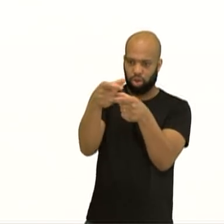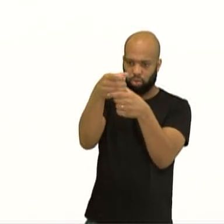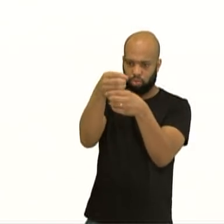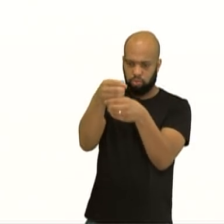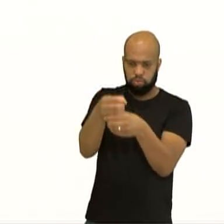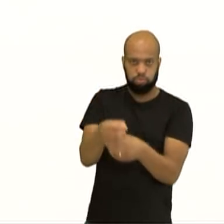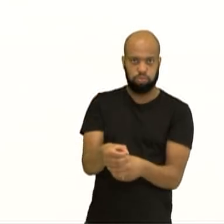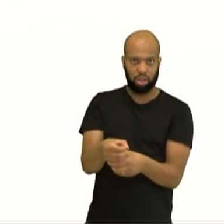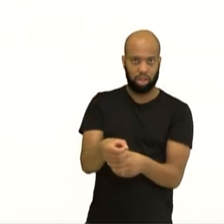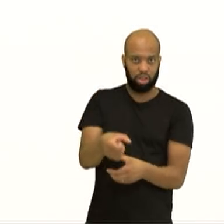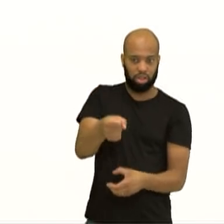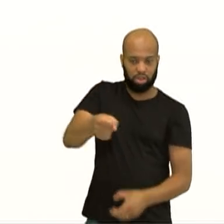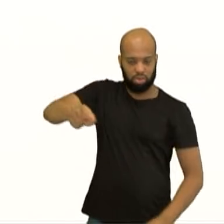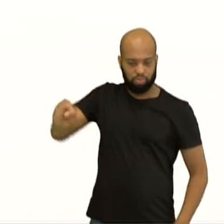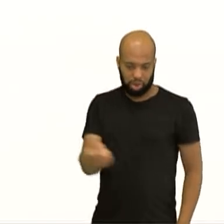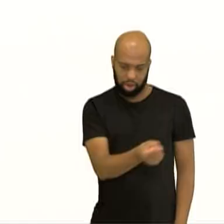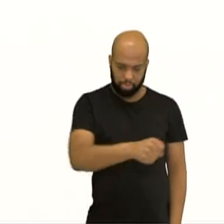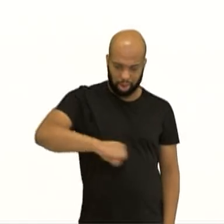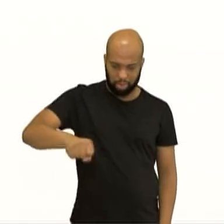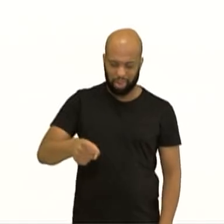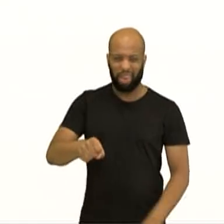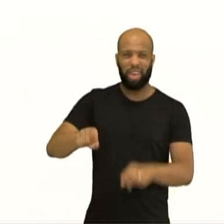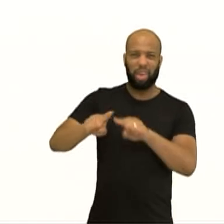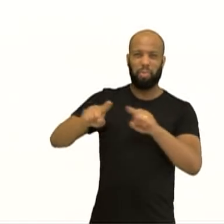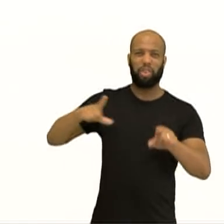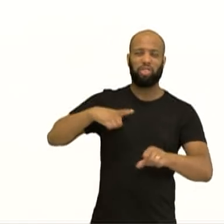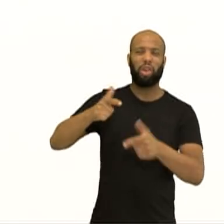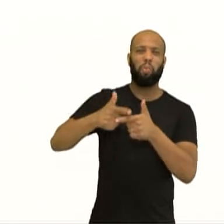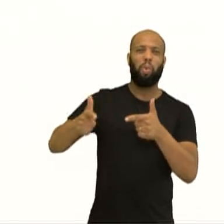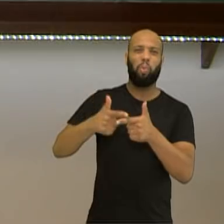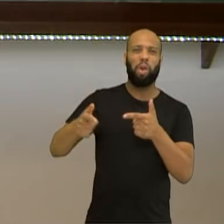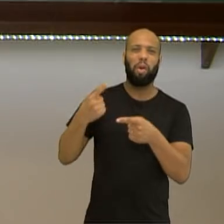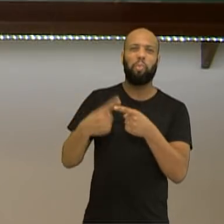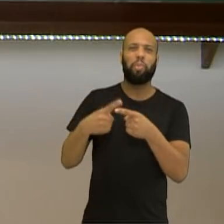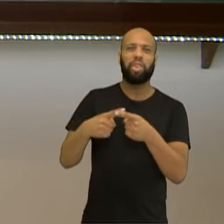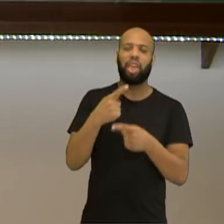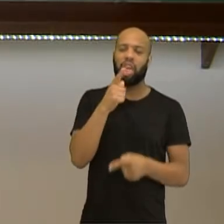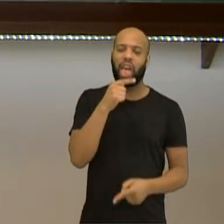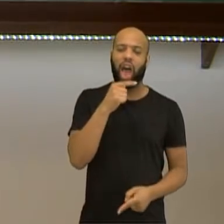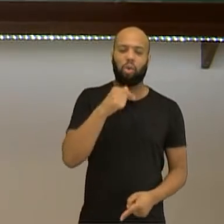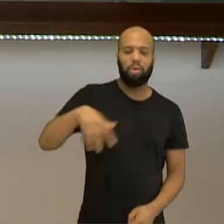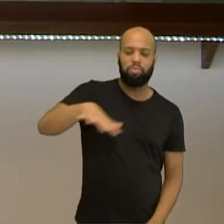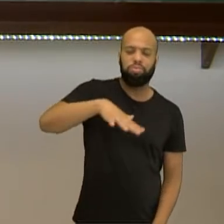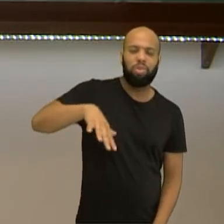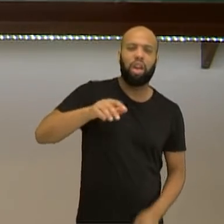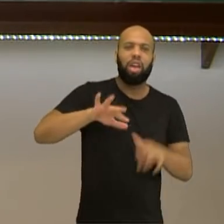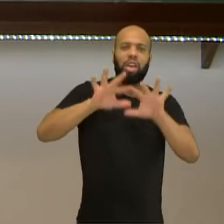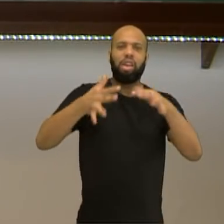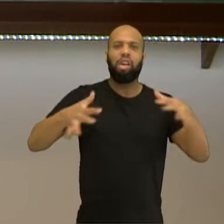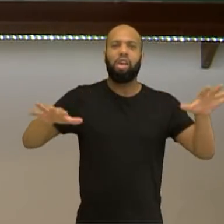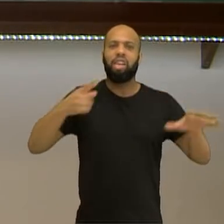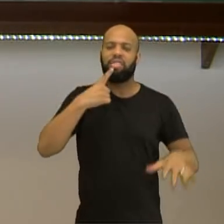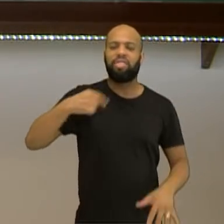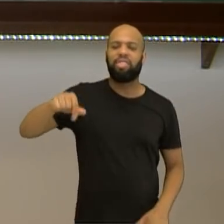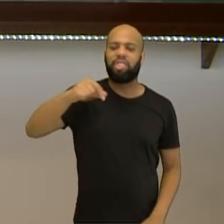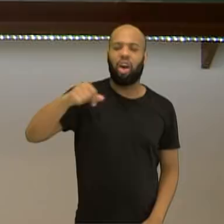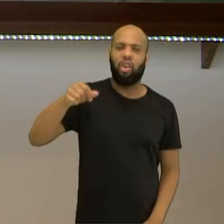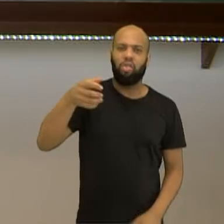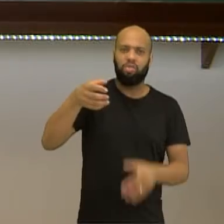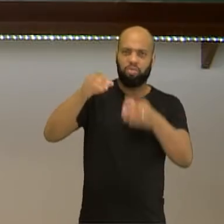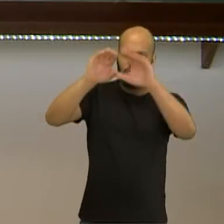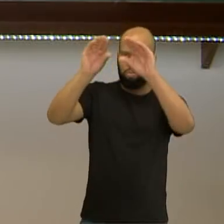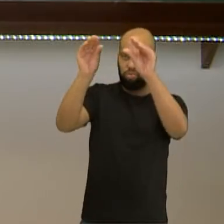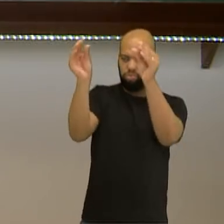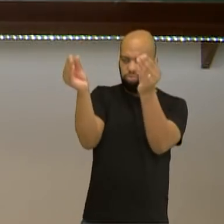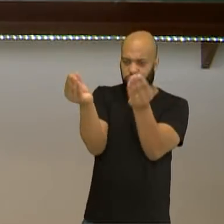raquete e quando pegava água do mar salgada, estragava tudo por causa da maresia, né? Então, primeiro